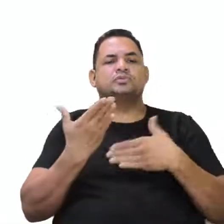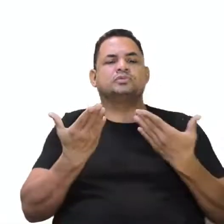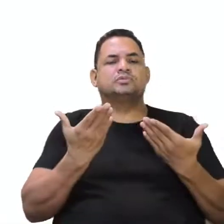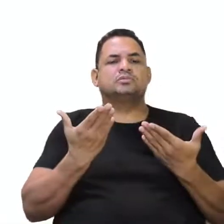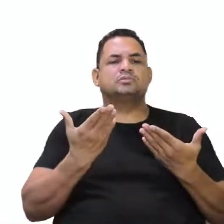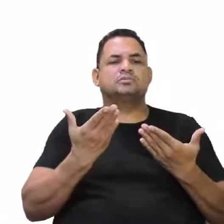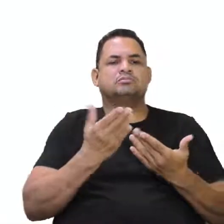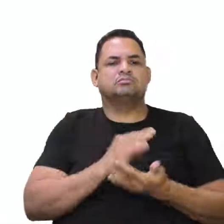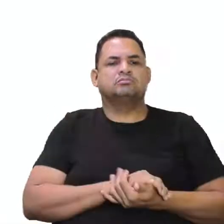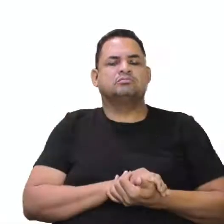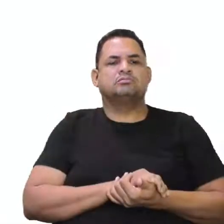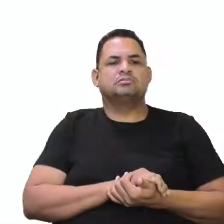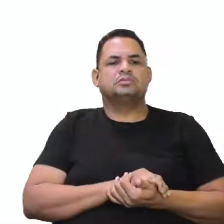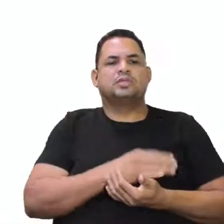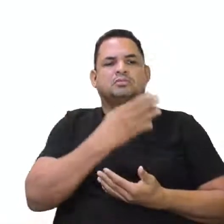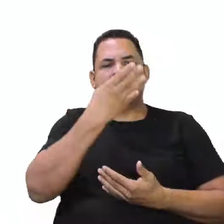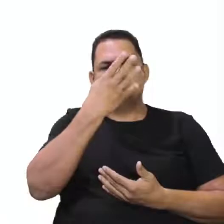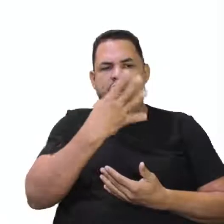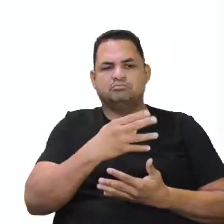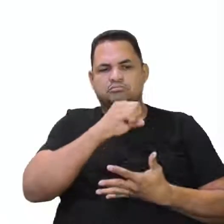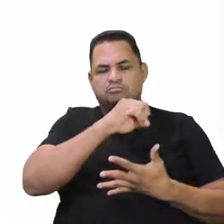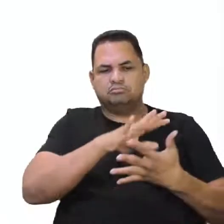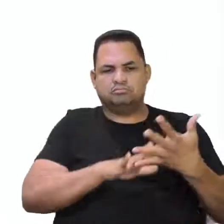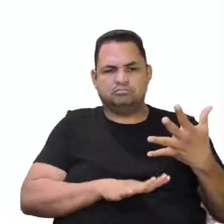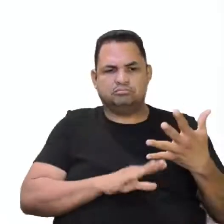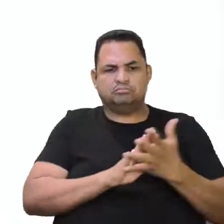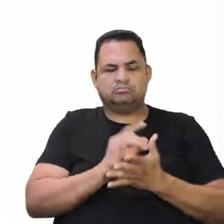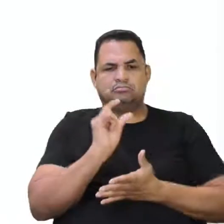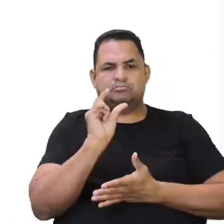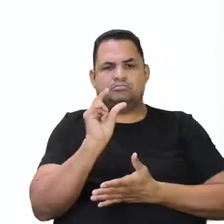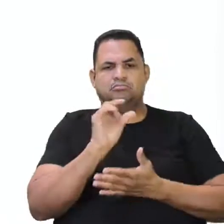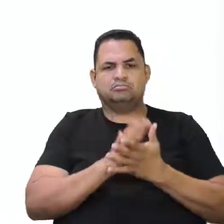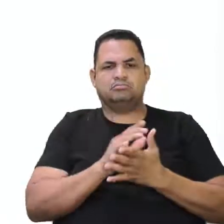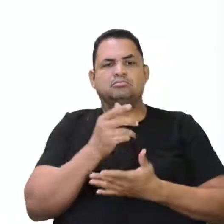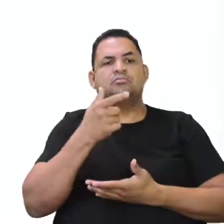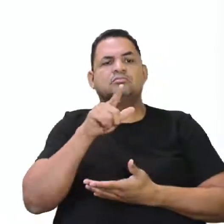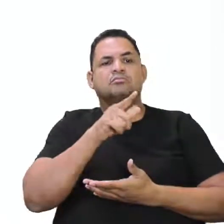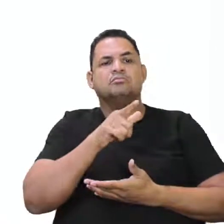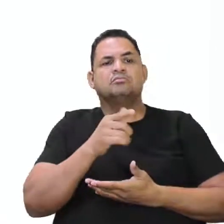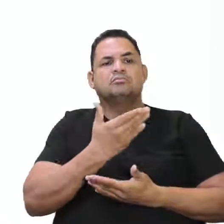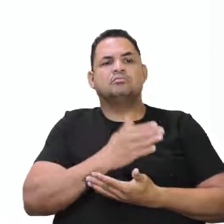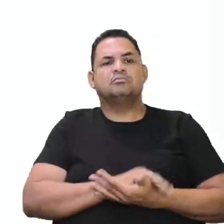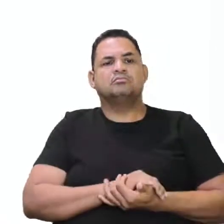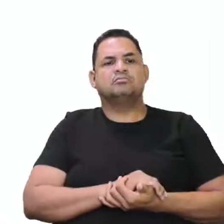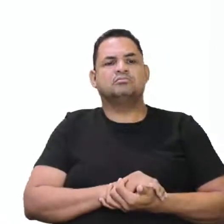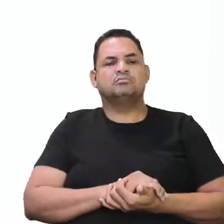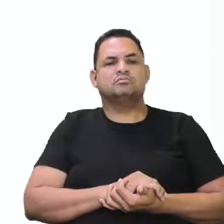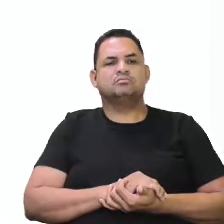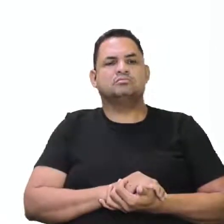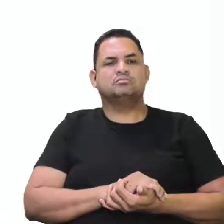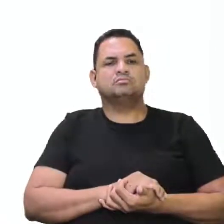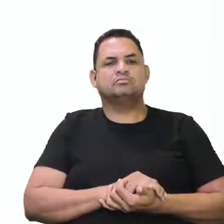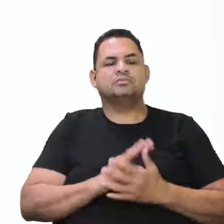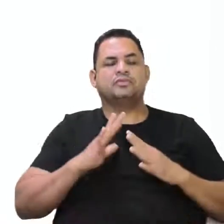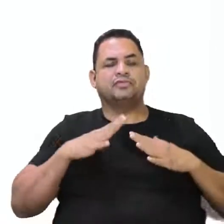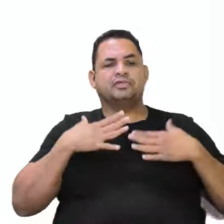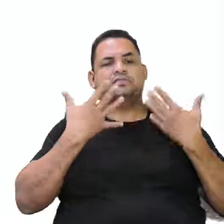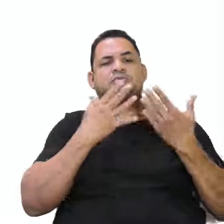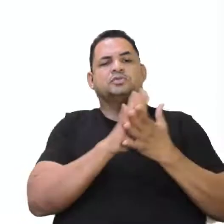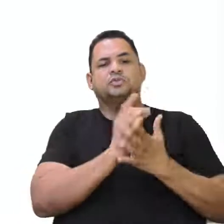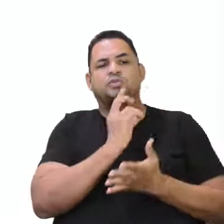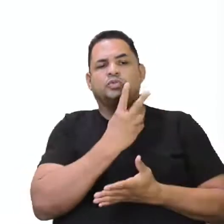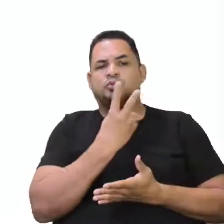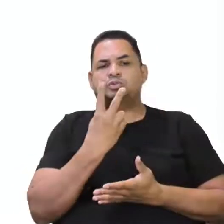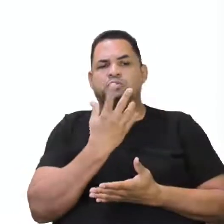o quê? Então, você tem 4 opções. Percebam que essas palavras, elas se repetem. Ancient, festival, se repete em